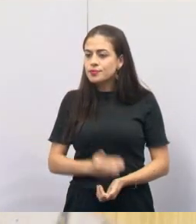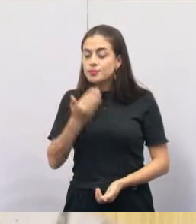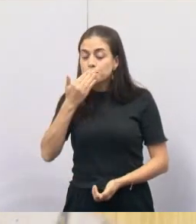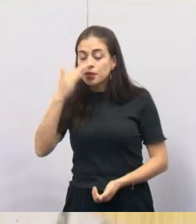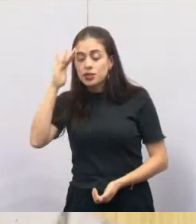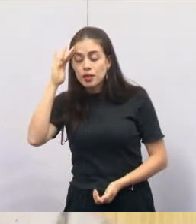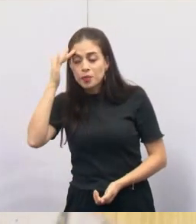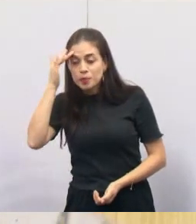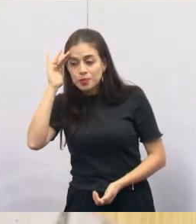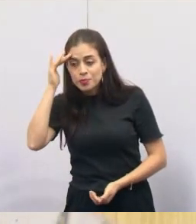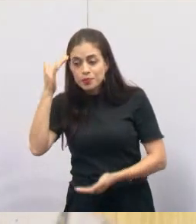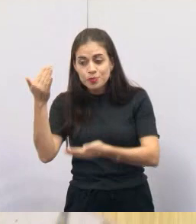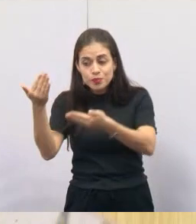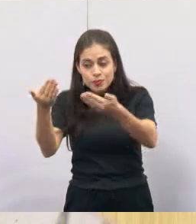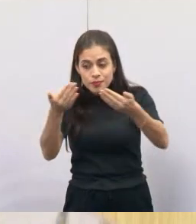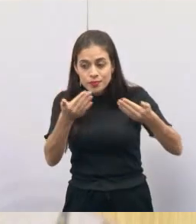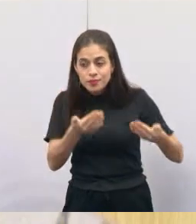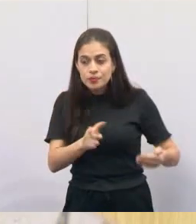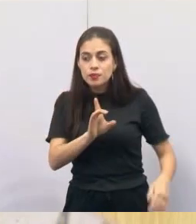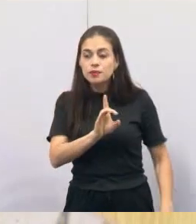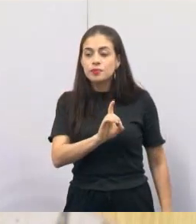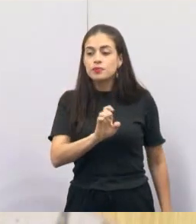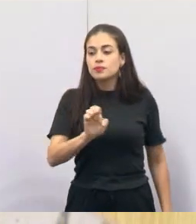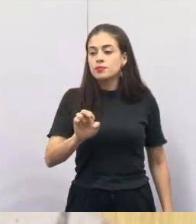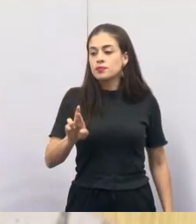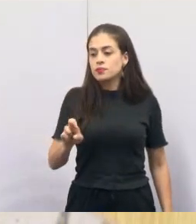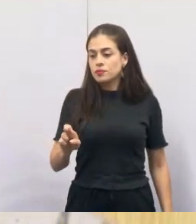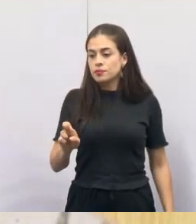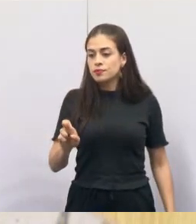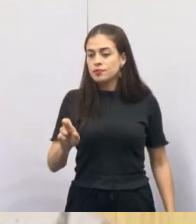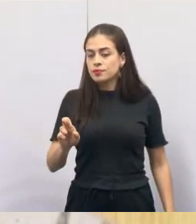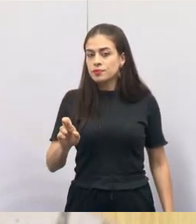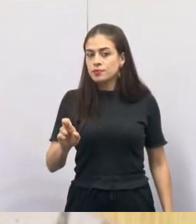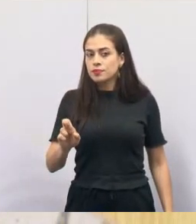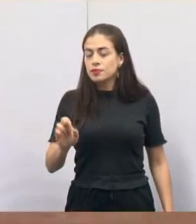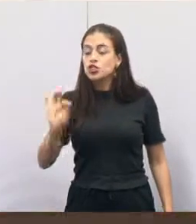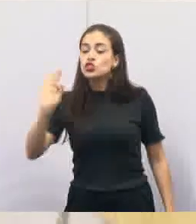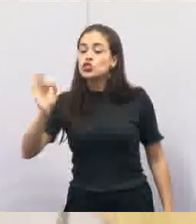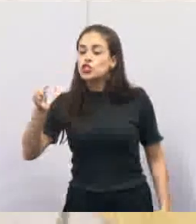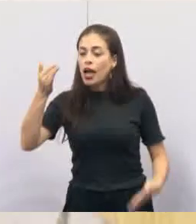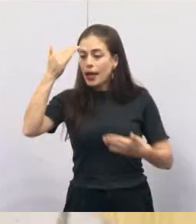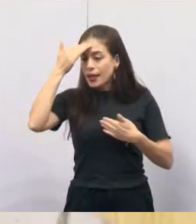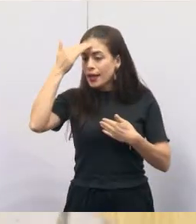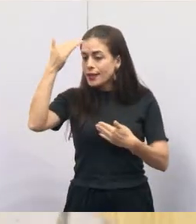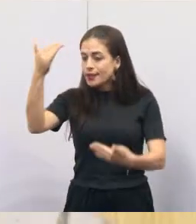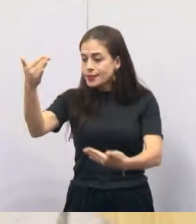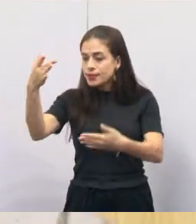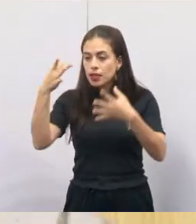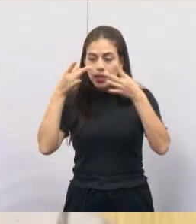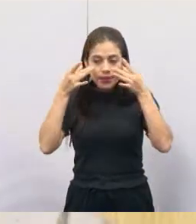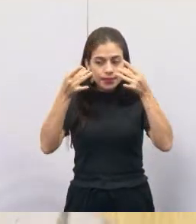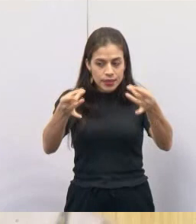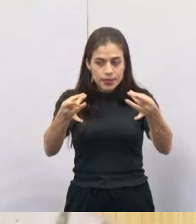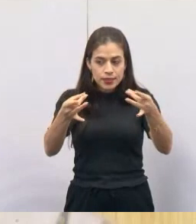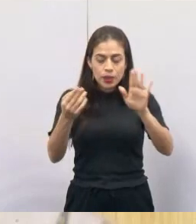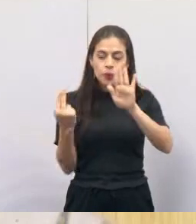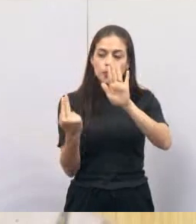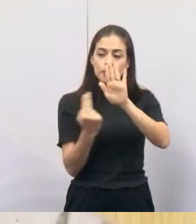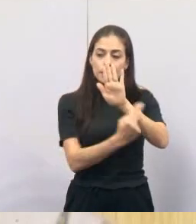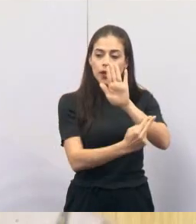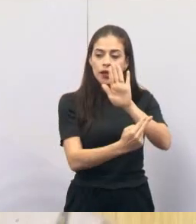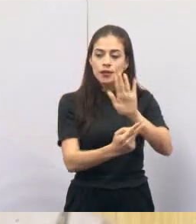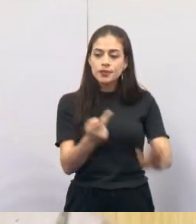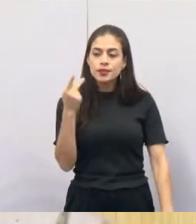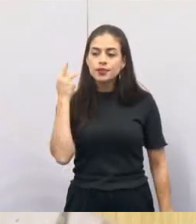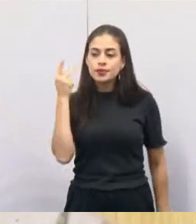compreensão aos préstimos do Departamento de Estrada e Rodagem e, antecipando agradecimento pela atenção dispensada, subscrevemos